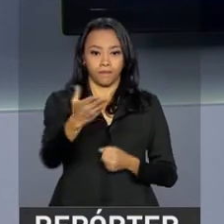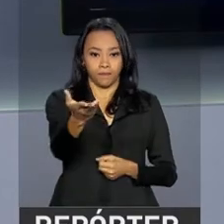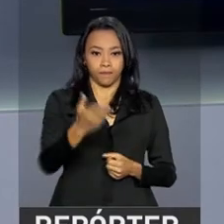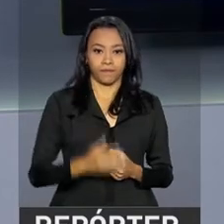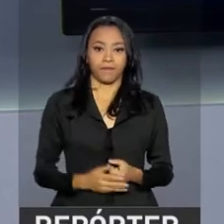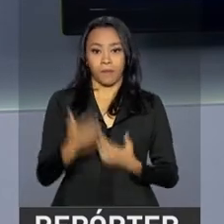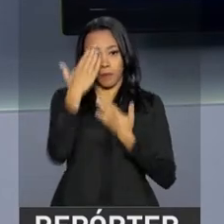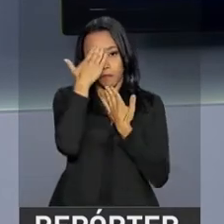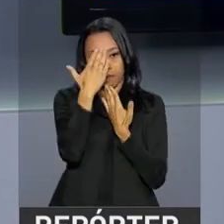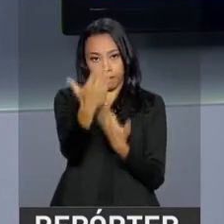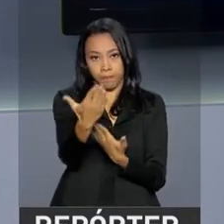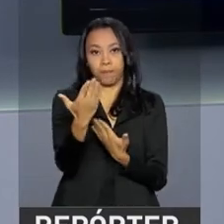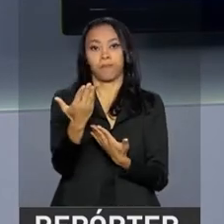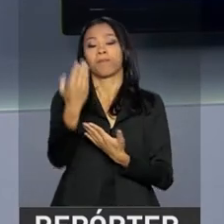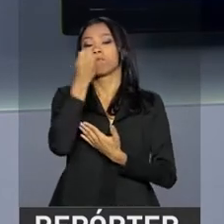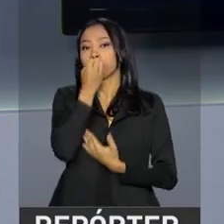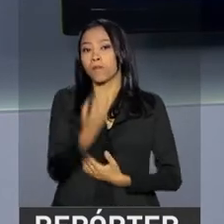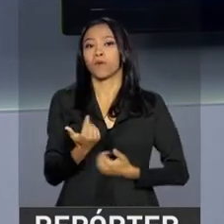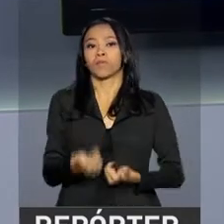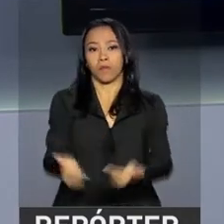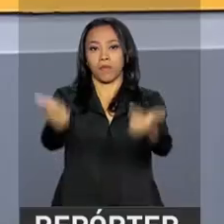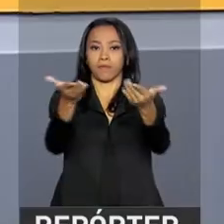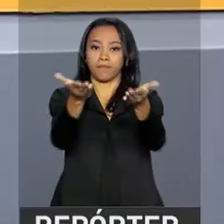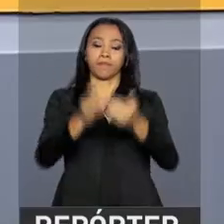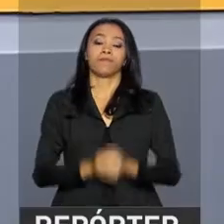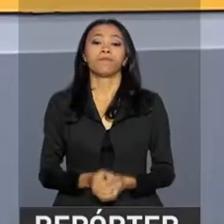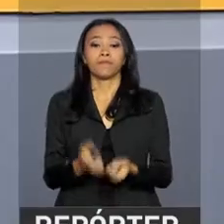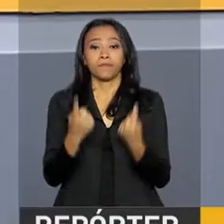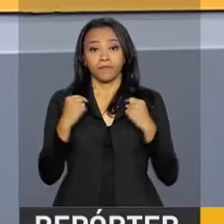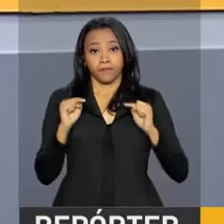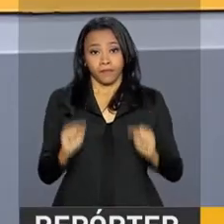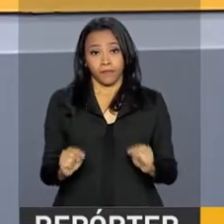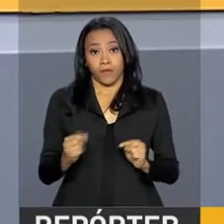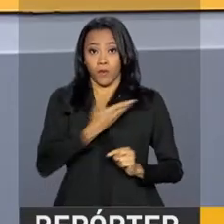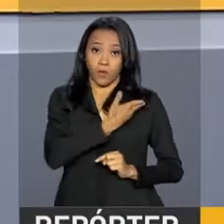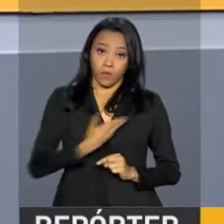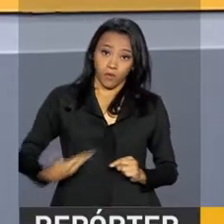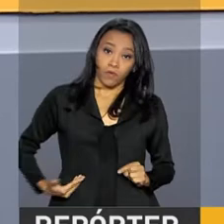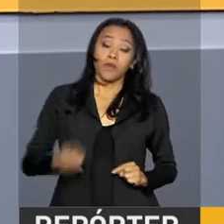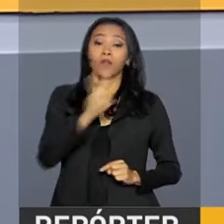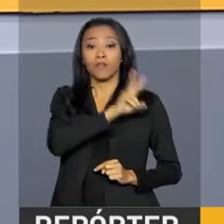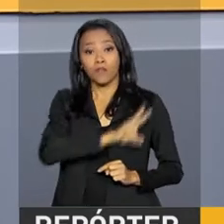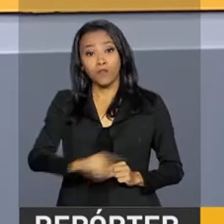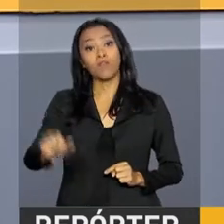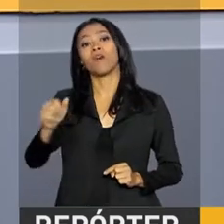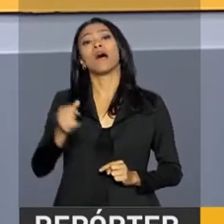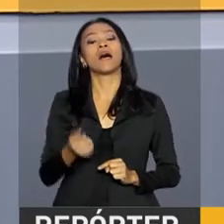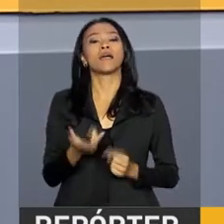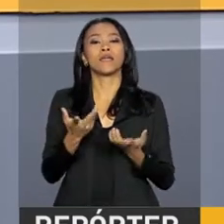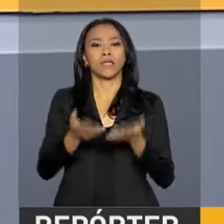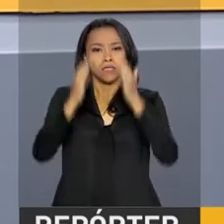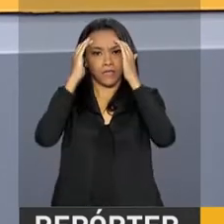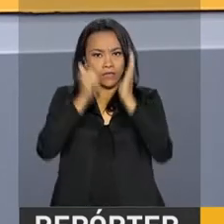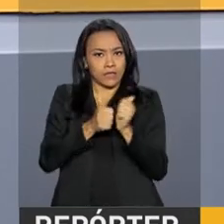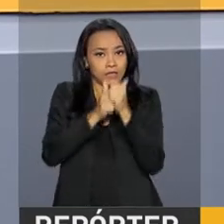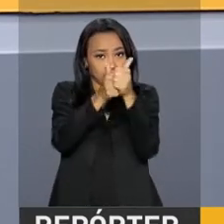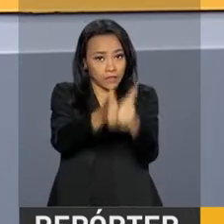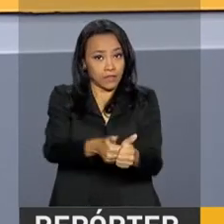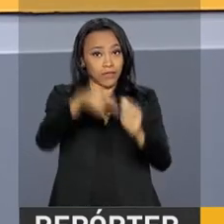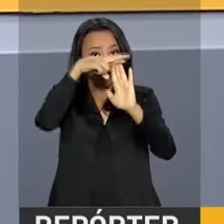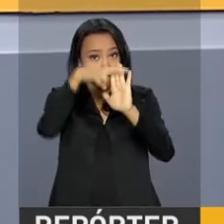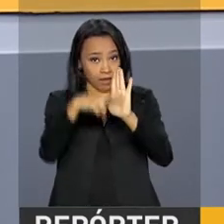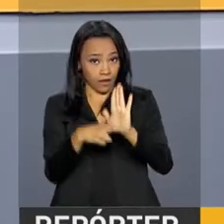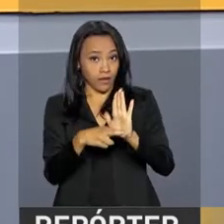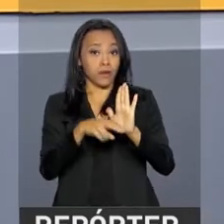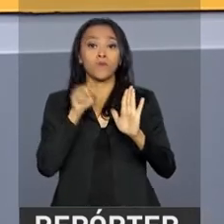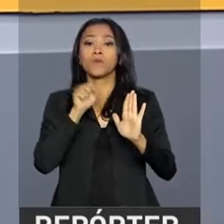obrigada mara pelas informações vão trabalho pra você o governo vai cumprir a regra de ouro em 2018 a regra